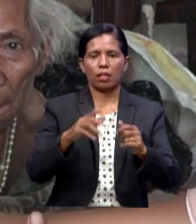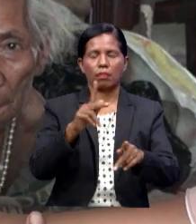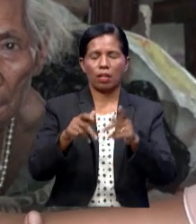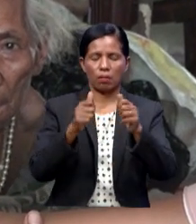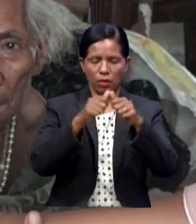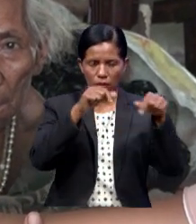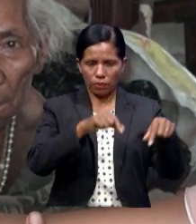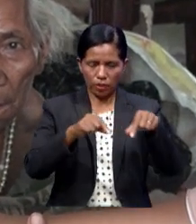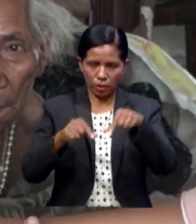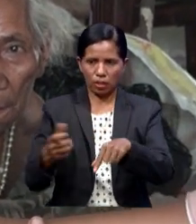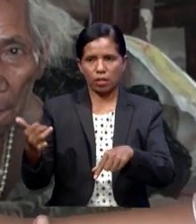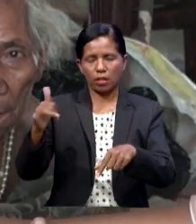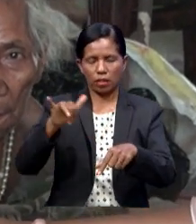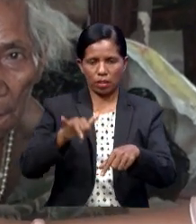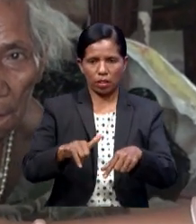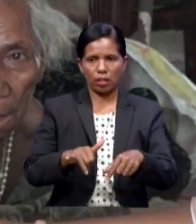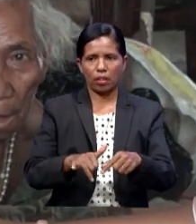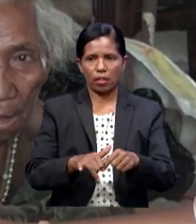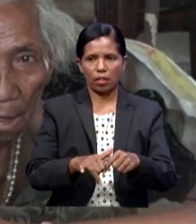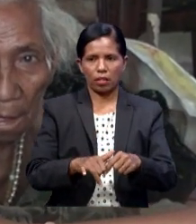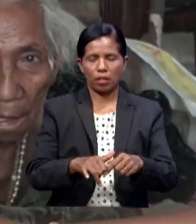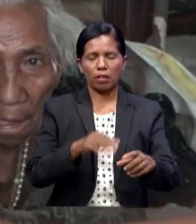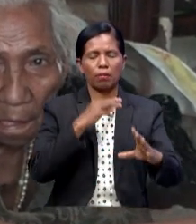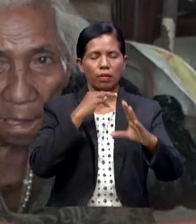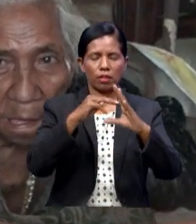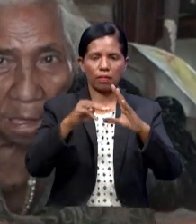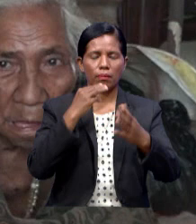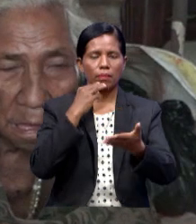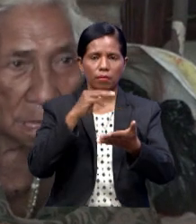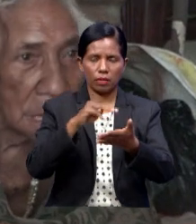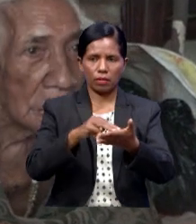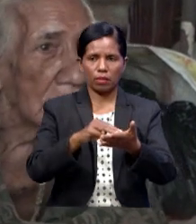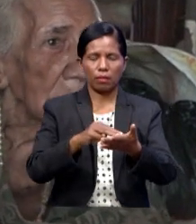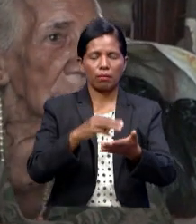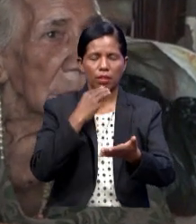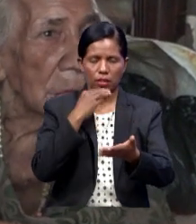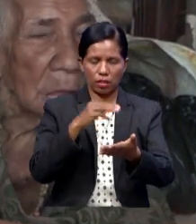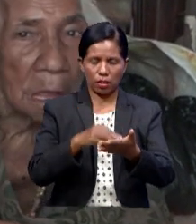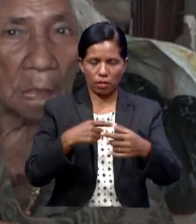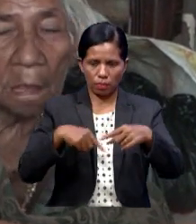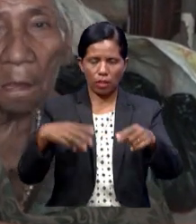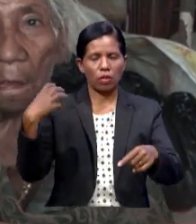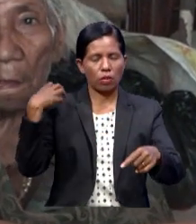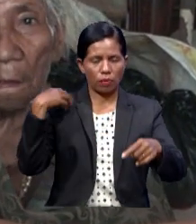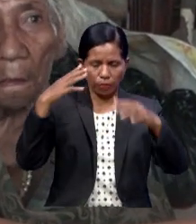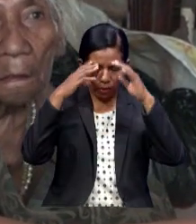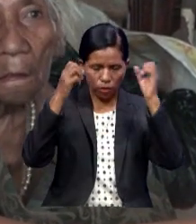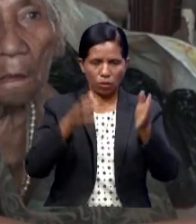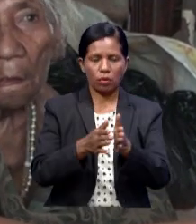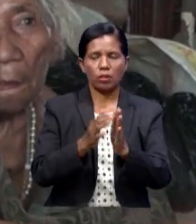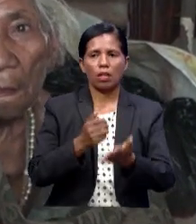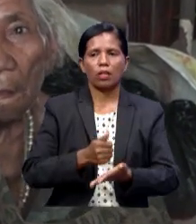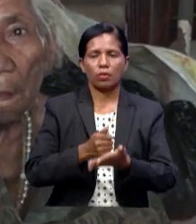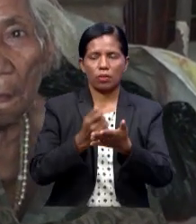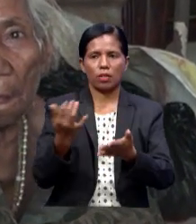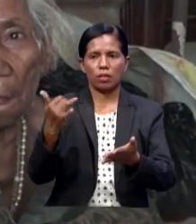sira. Nebe maka dalla Roma manda mensagem dalla Roma baia baia palas presidente husu ajuda husu tulun sira